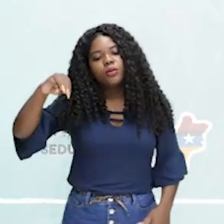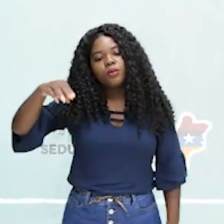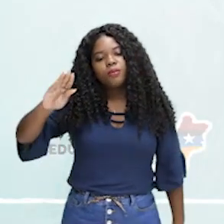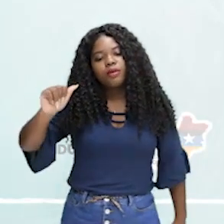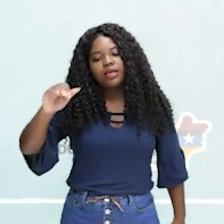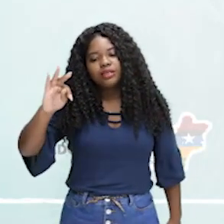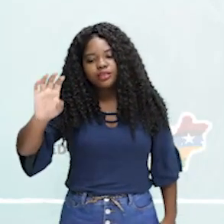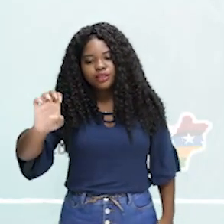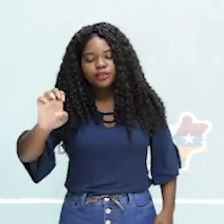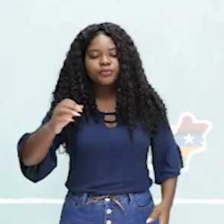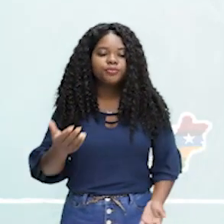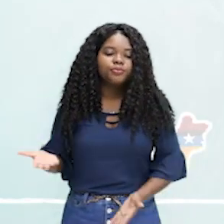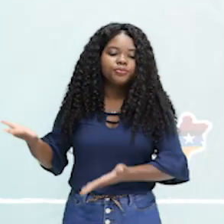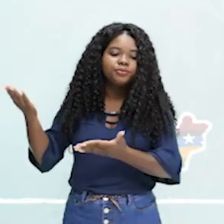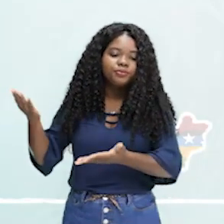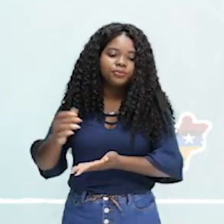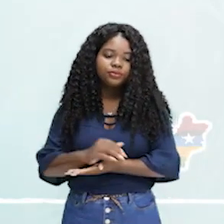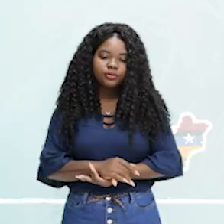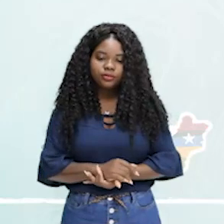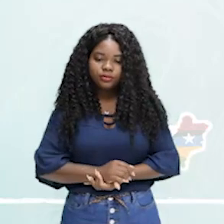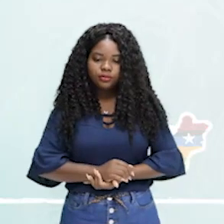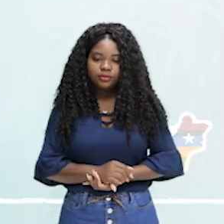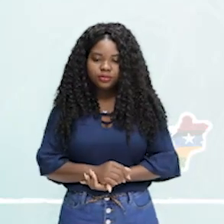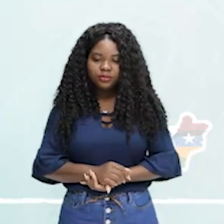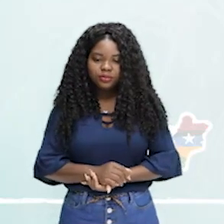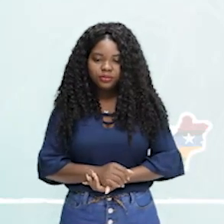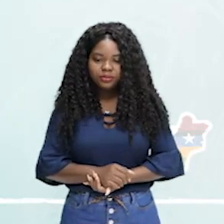combate. Reúne modalidades caracterizadas como